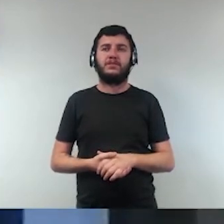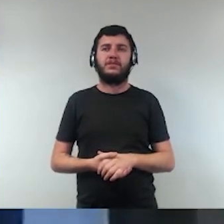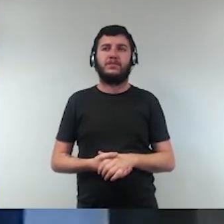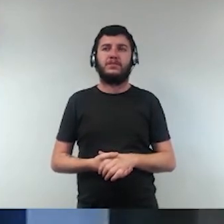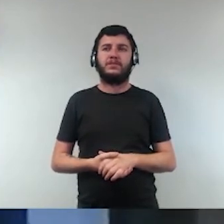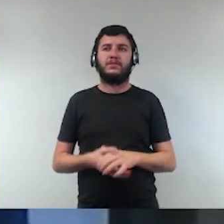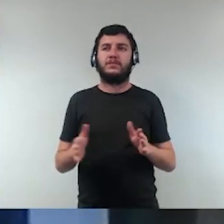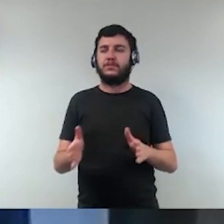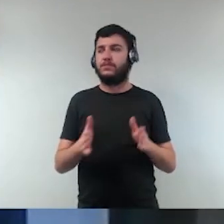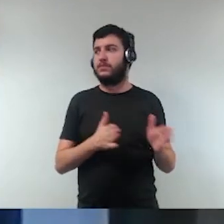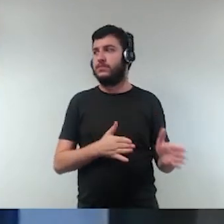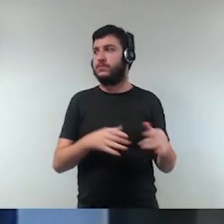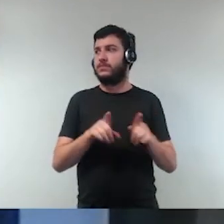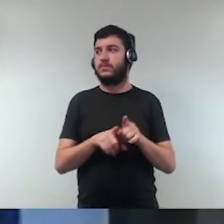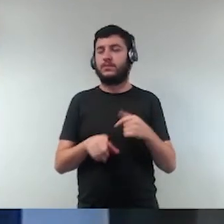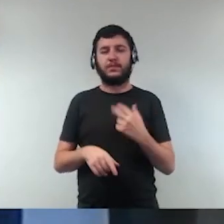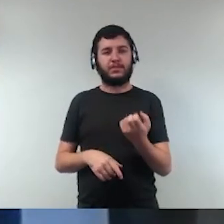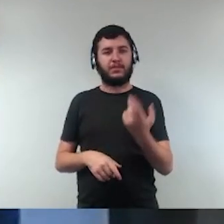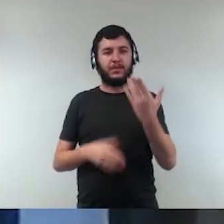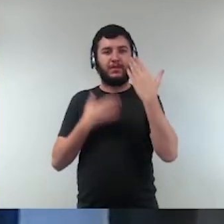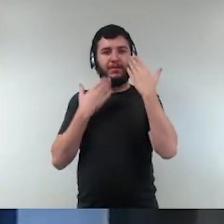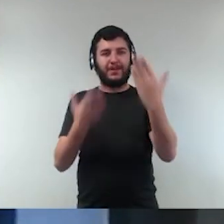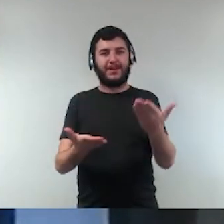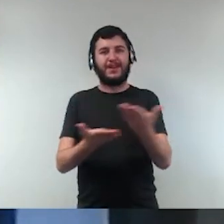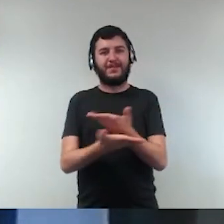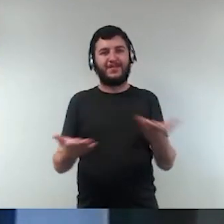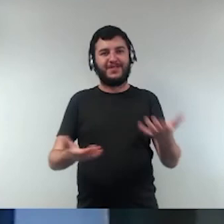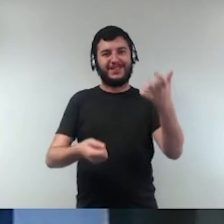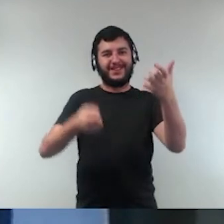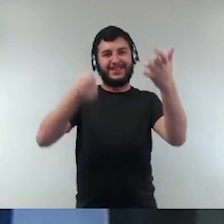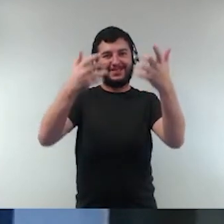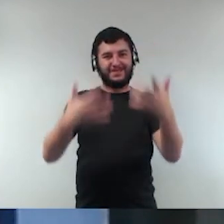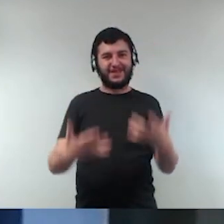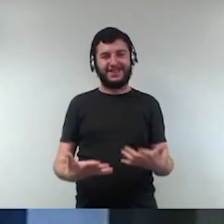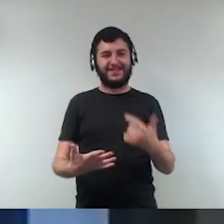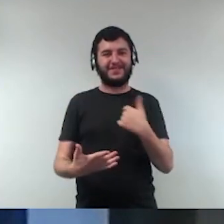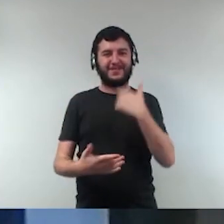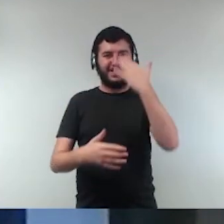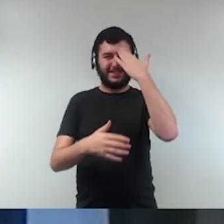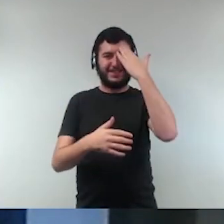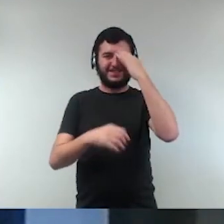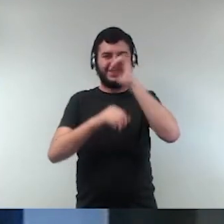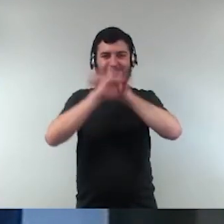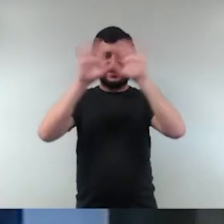Eu vou, então, agradecendo os esclarecimentos dos professores,